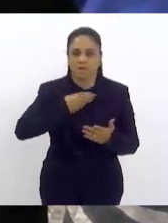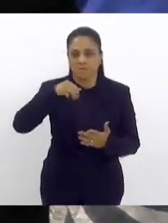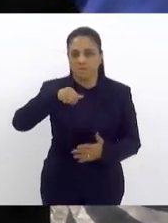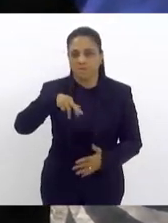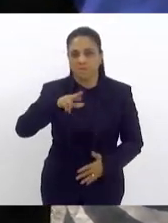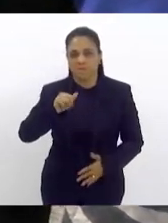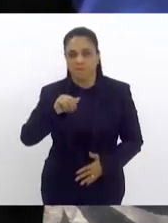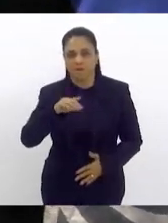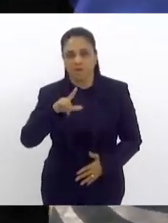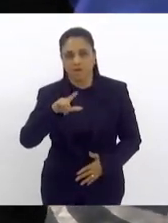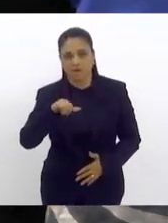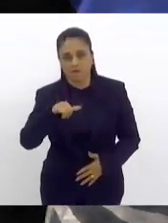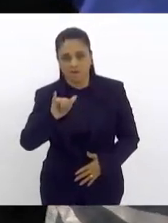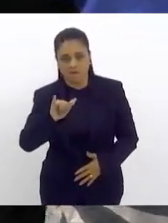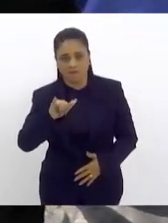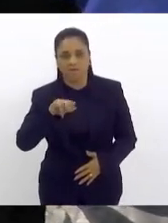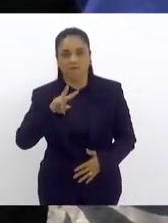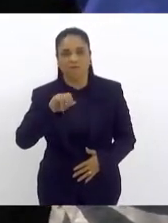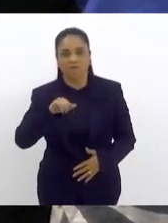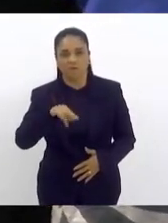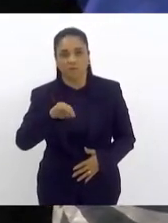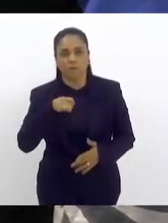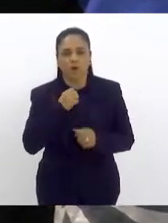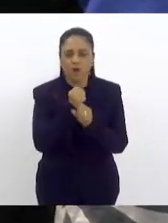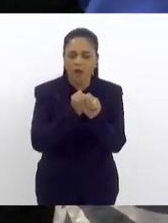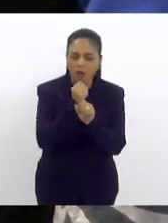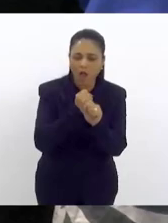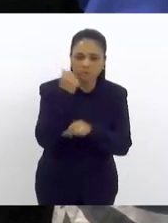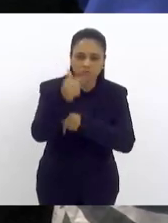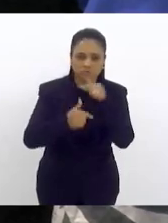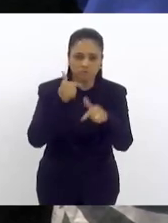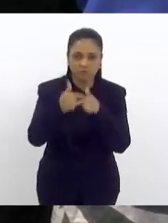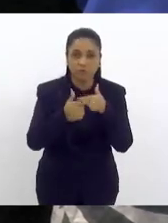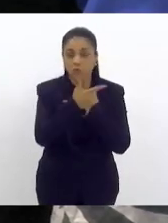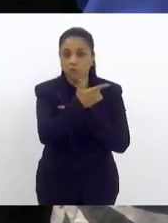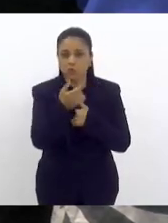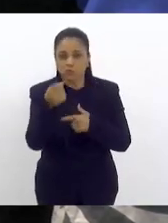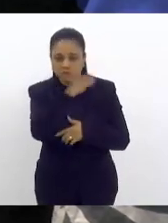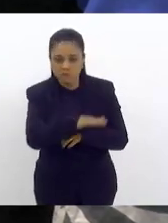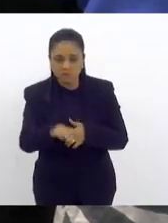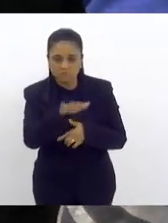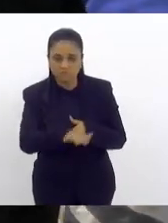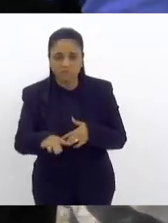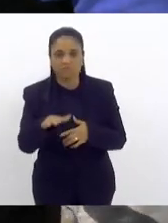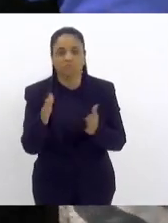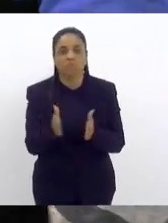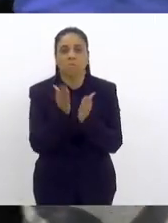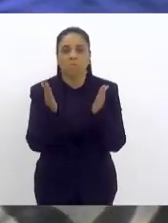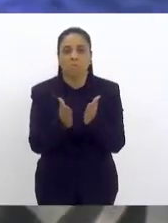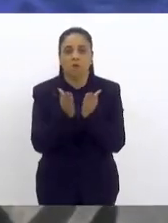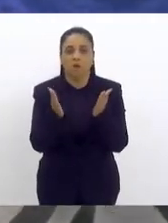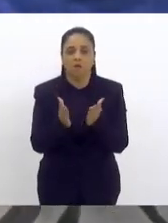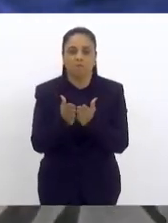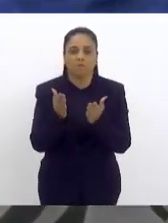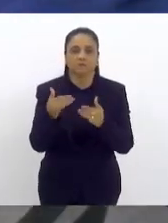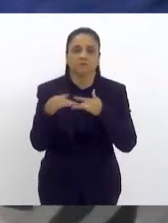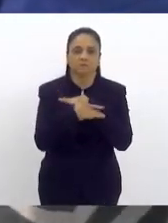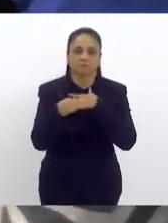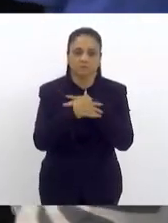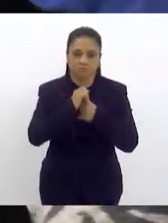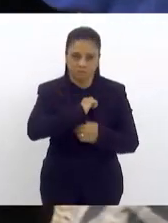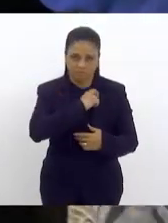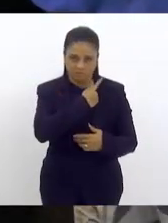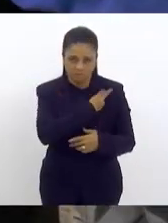dessa instituição a anos que atende mais de 200 crianças carentes na cidade de São Gonçalo então Presidente é